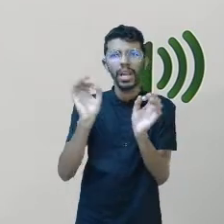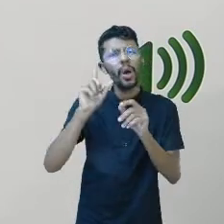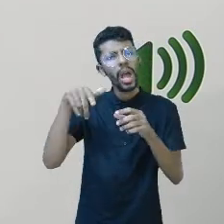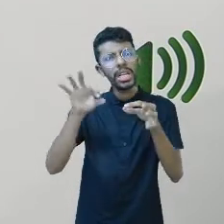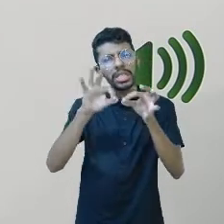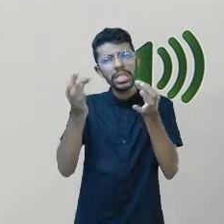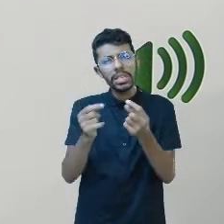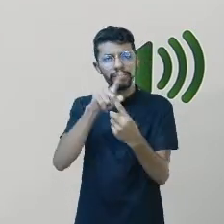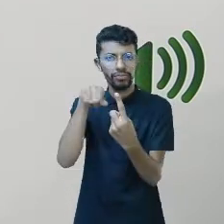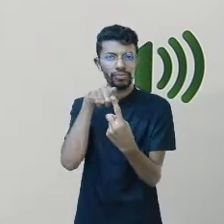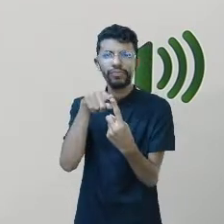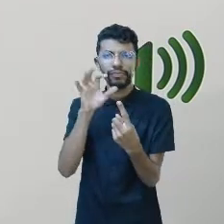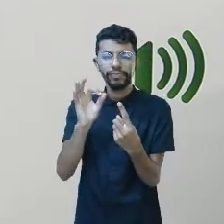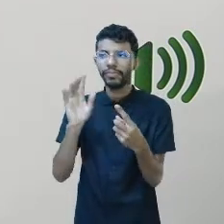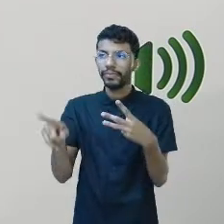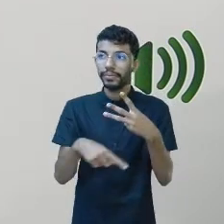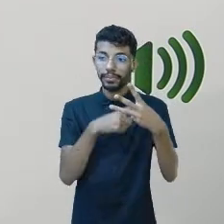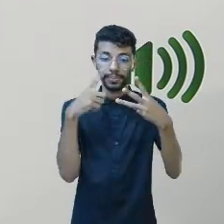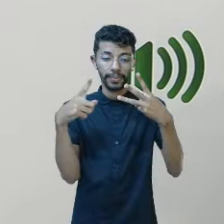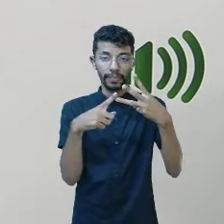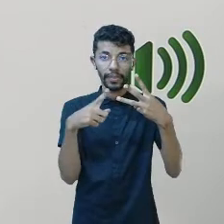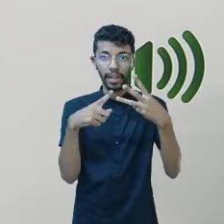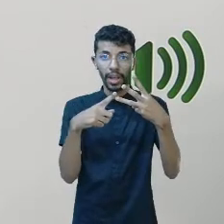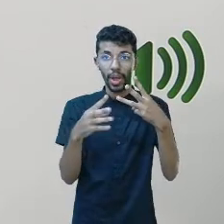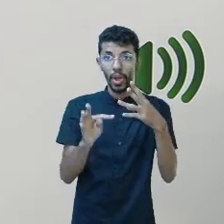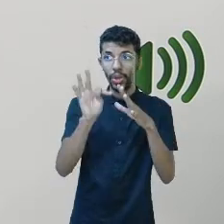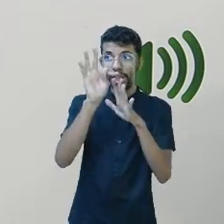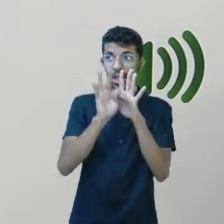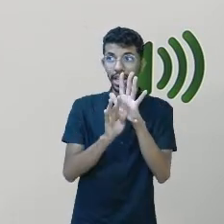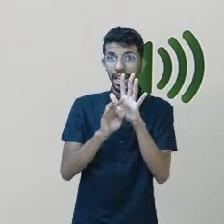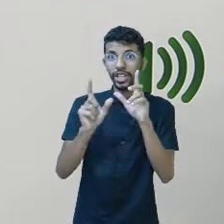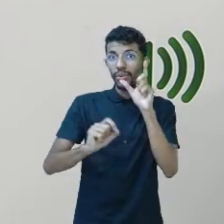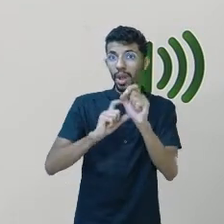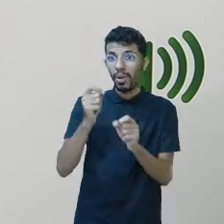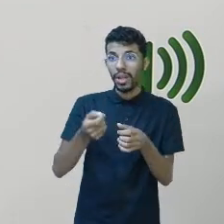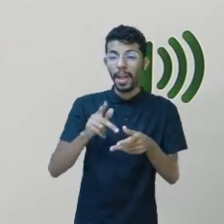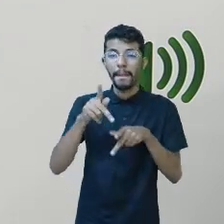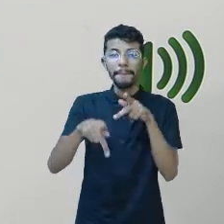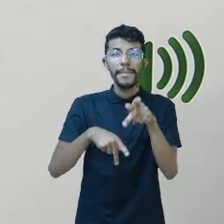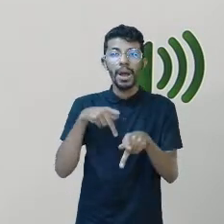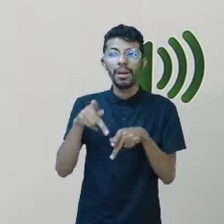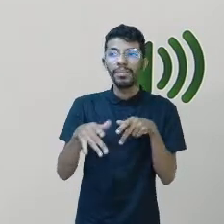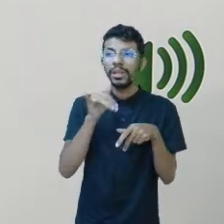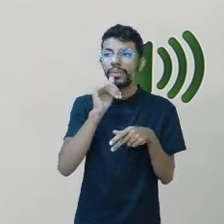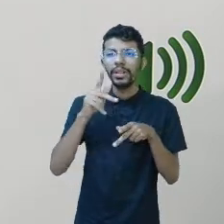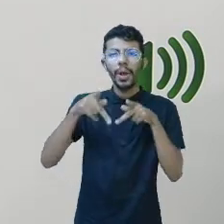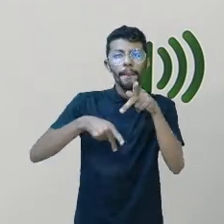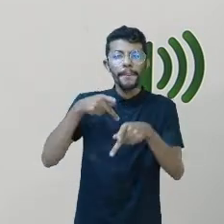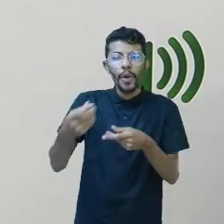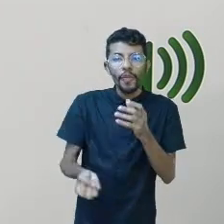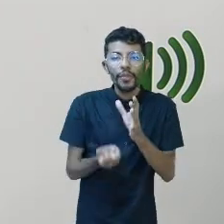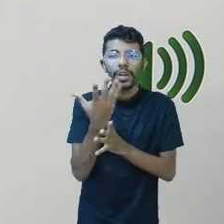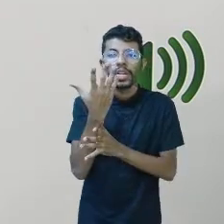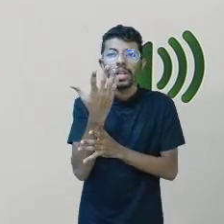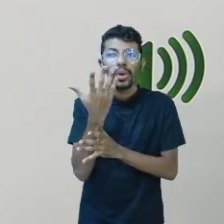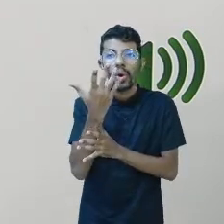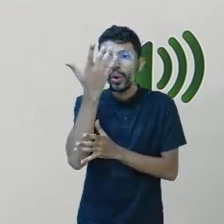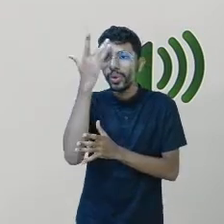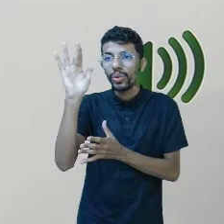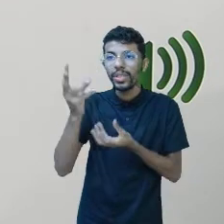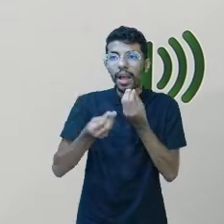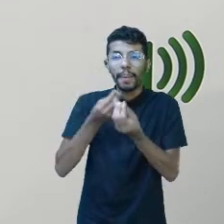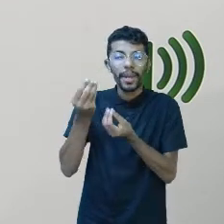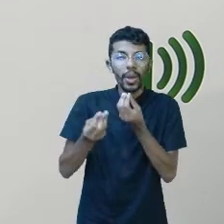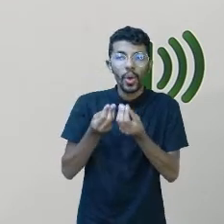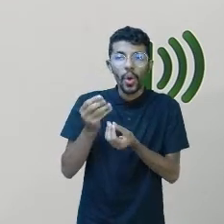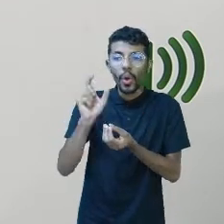bem objetivo. Os textos são o quê? Populares. O povo que criou, ninguém sabe bem como teve